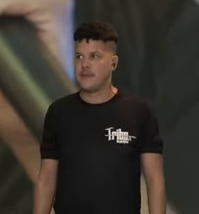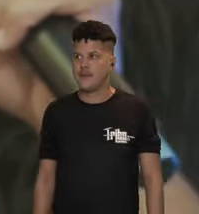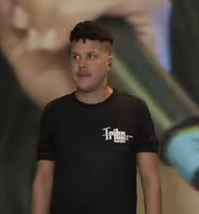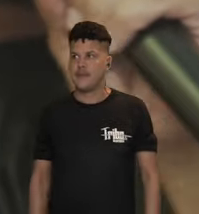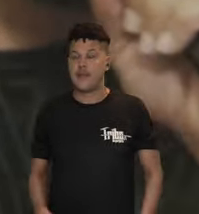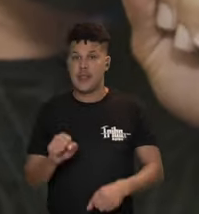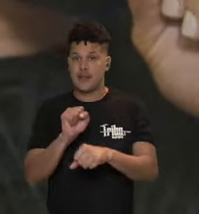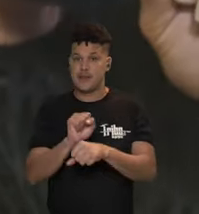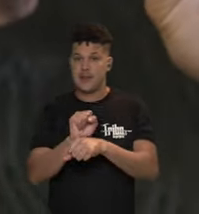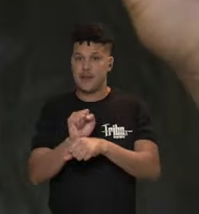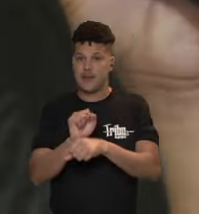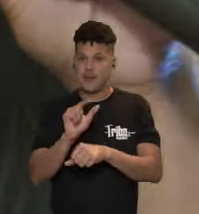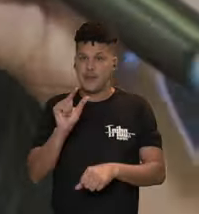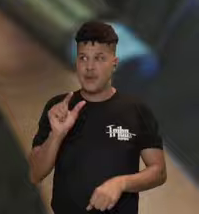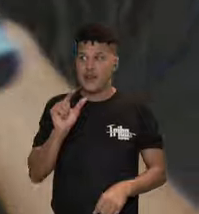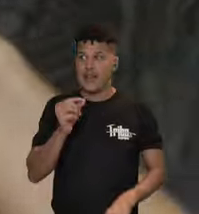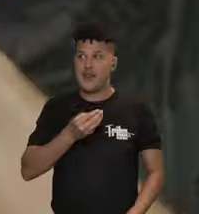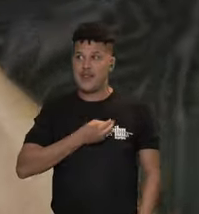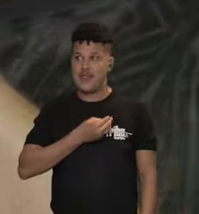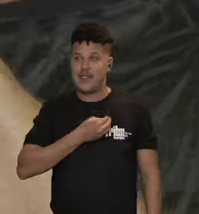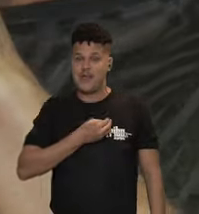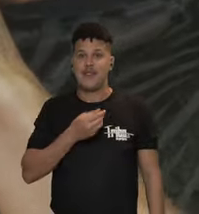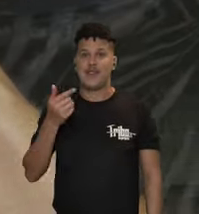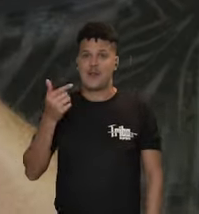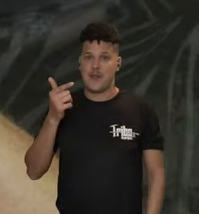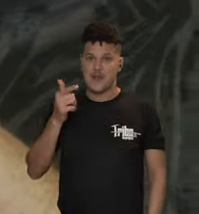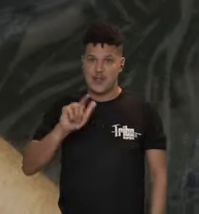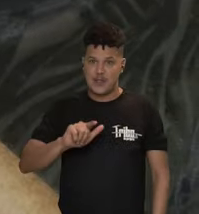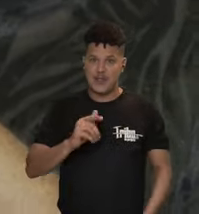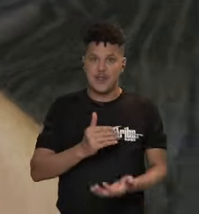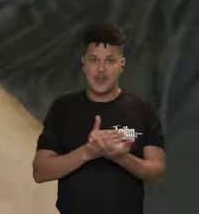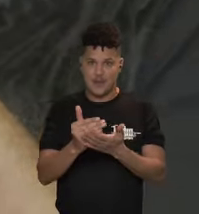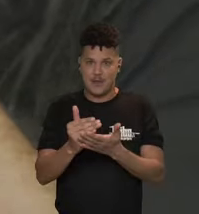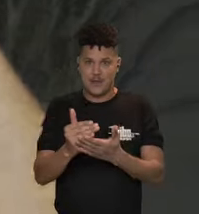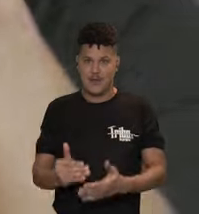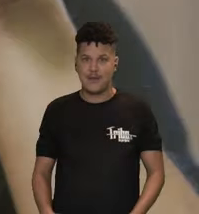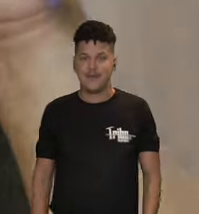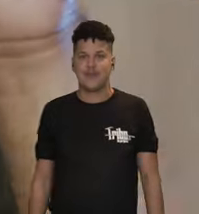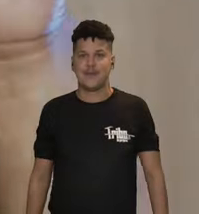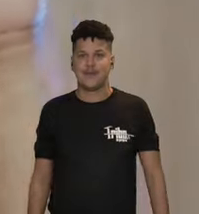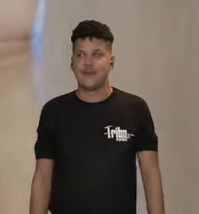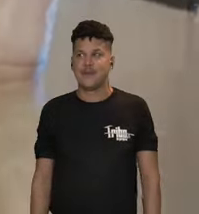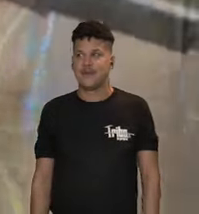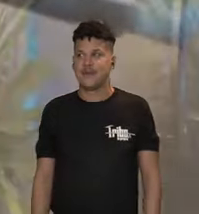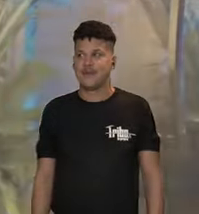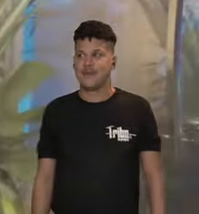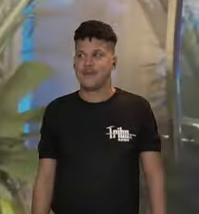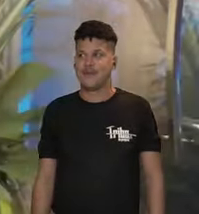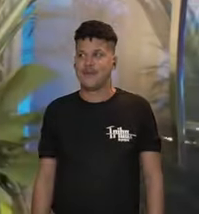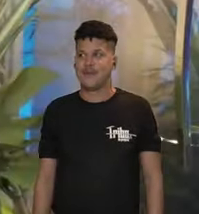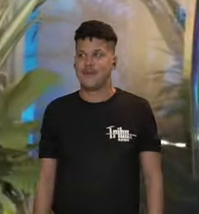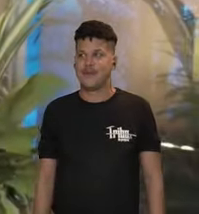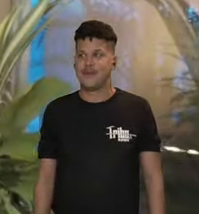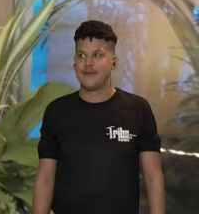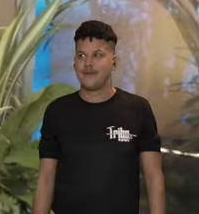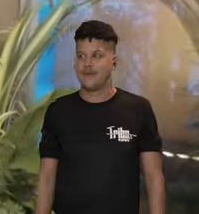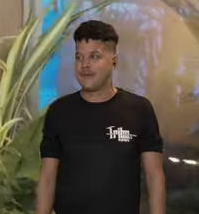Peraí. É ao vivo essa porra. Vamos de novo. Vamos de novo, galerinha. Agora, se liga.